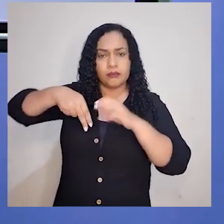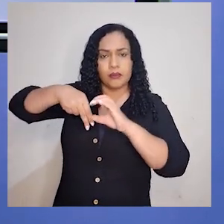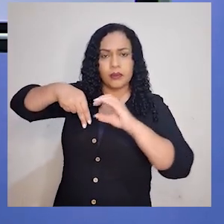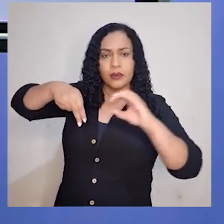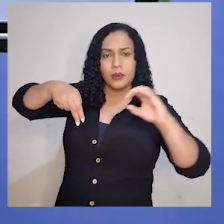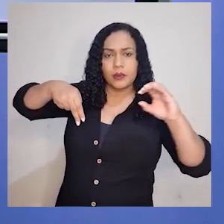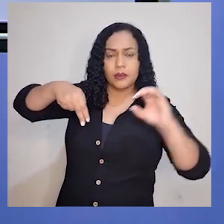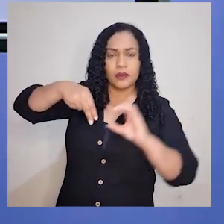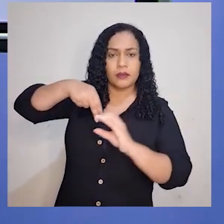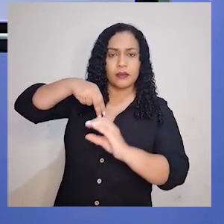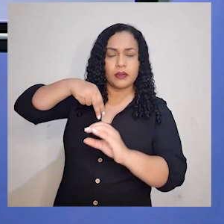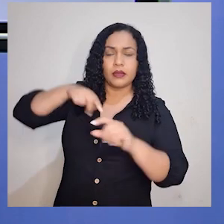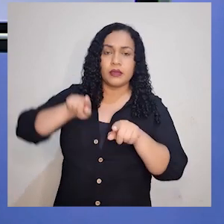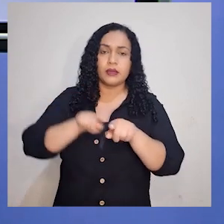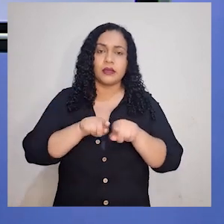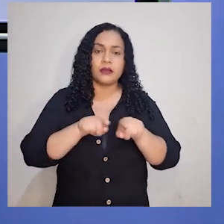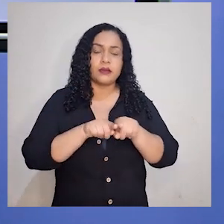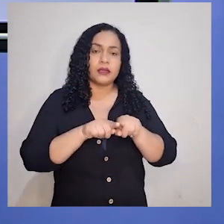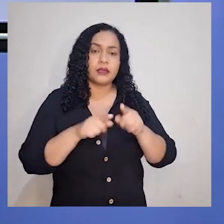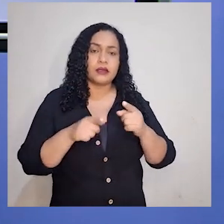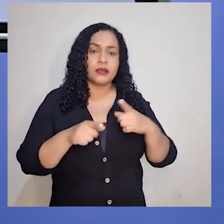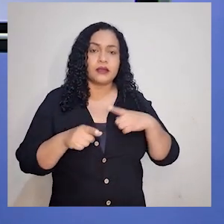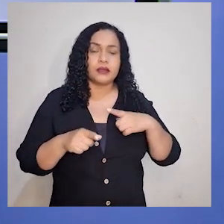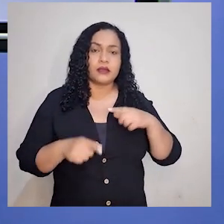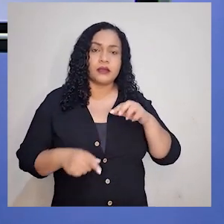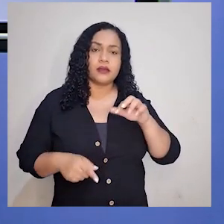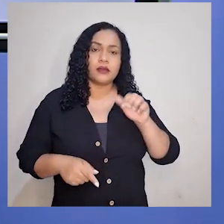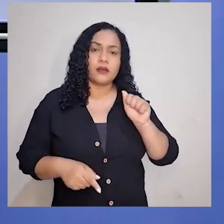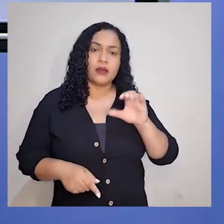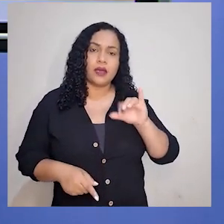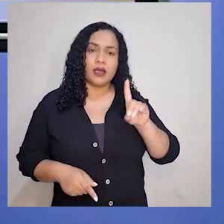nós temos também o fosfato, que é um radical de ácido fosfórico.